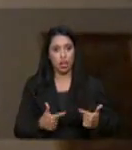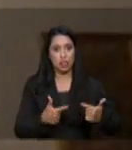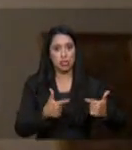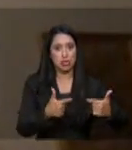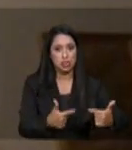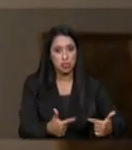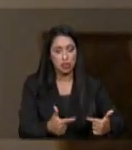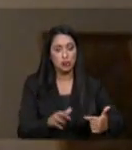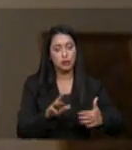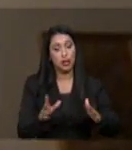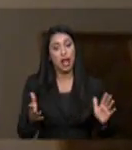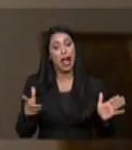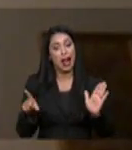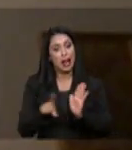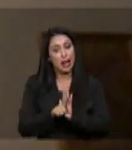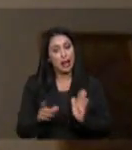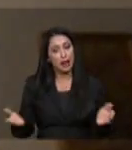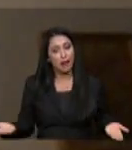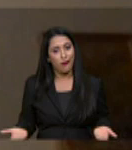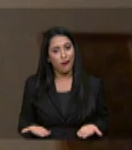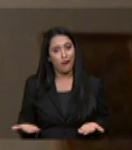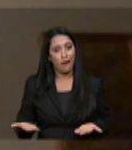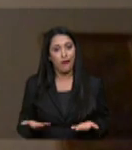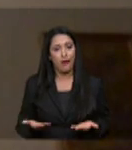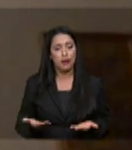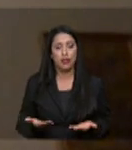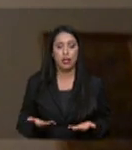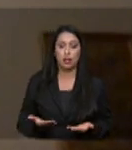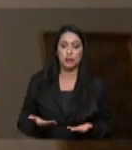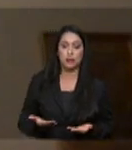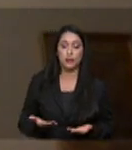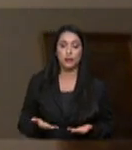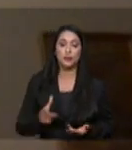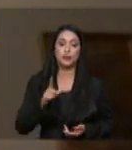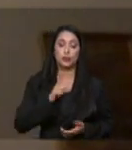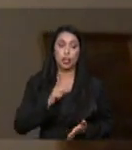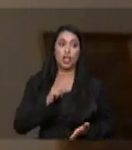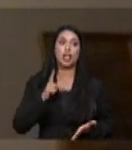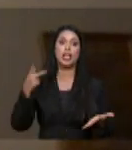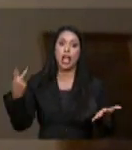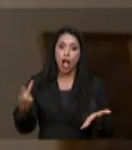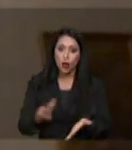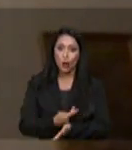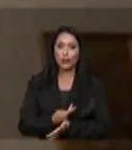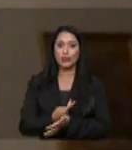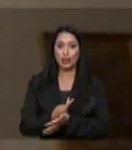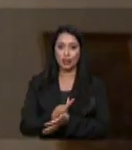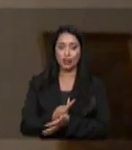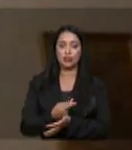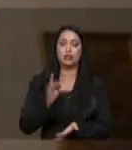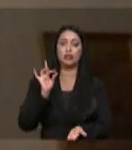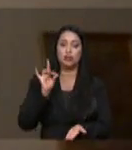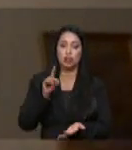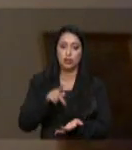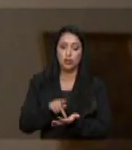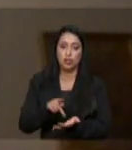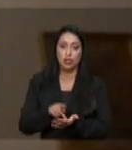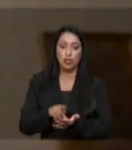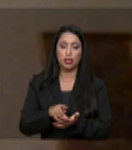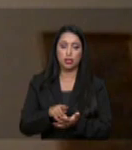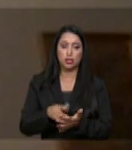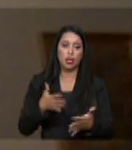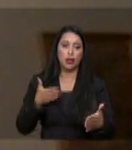e a Lei atual demanda a efetiva ocorrência do resultado é o